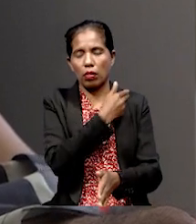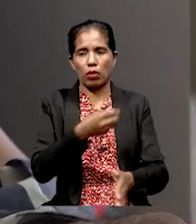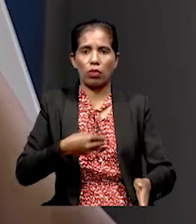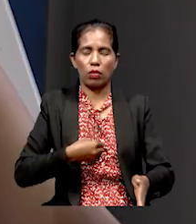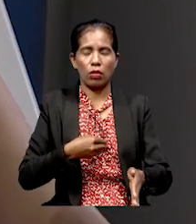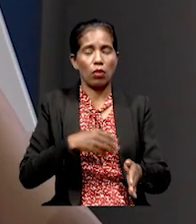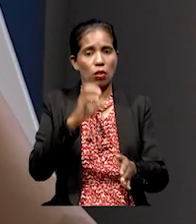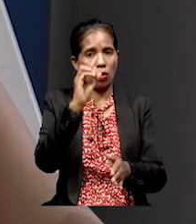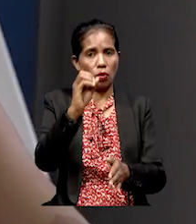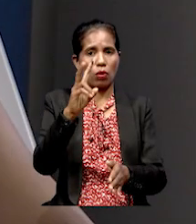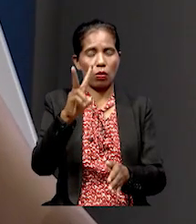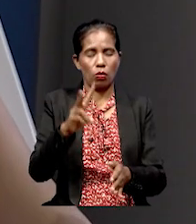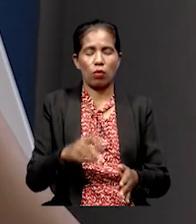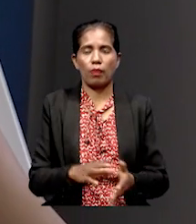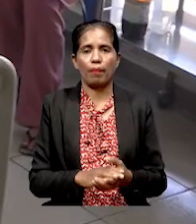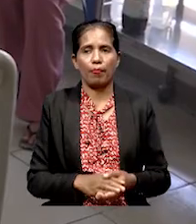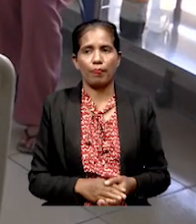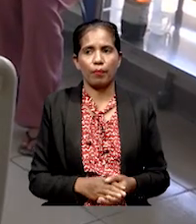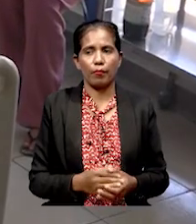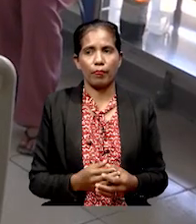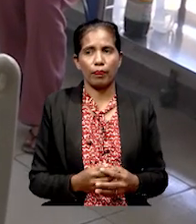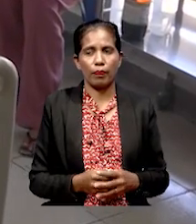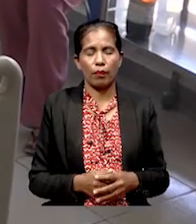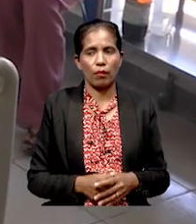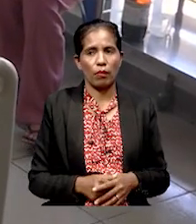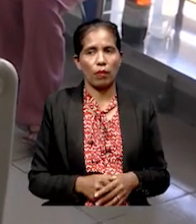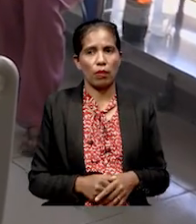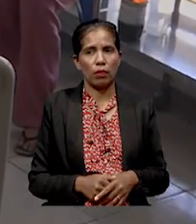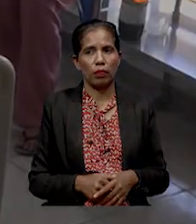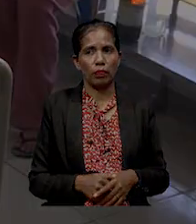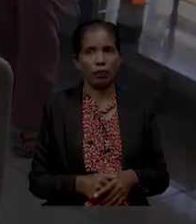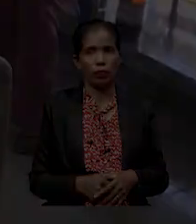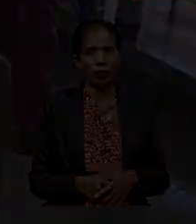kua krua no iha kotu klaran ida. Na polen sever Justiniano Nano, Zemen.